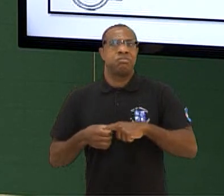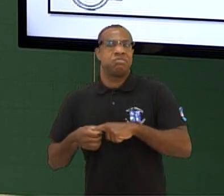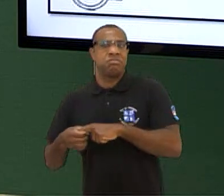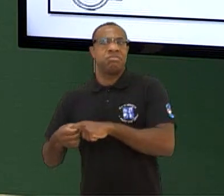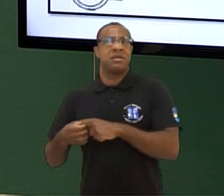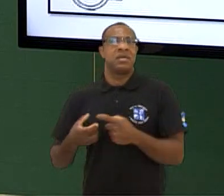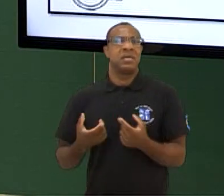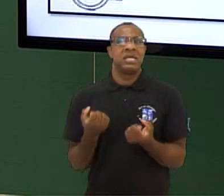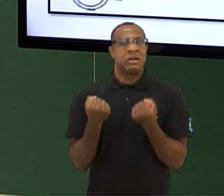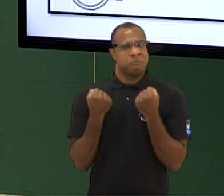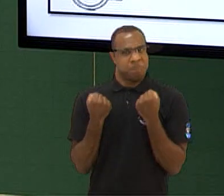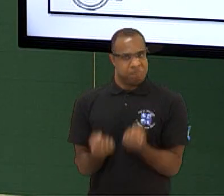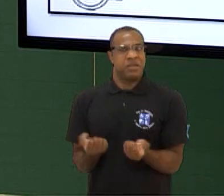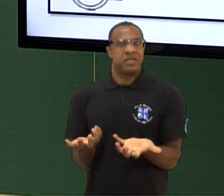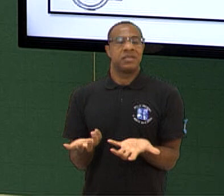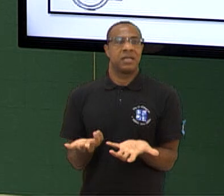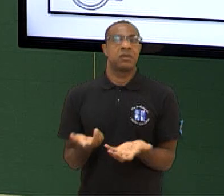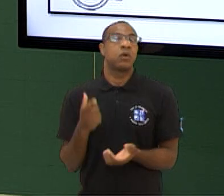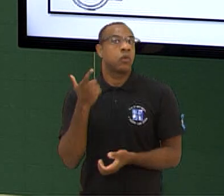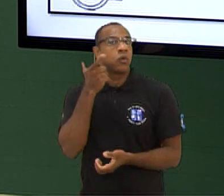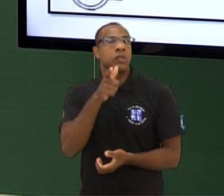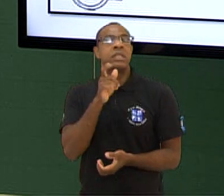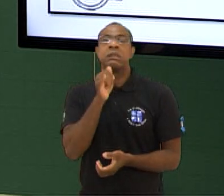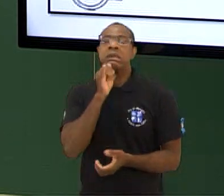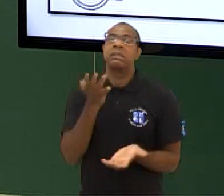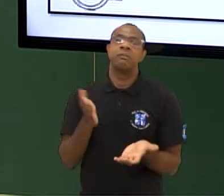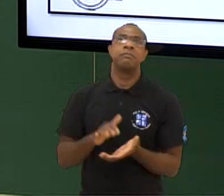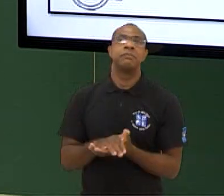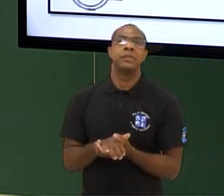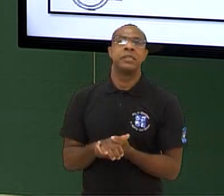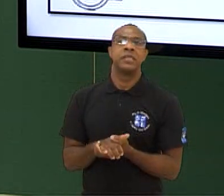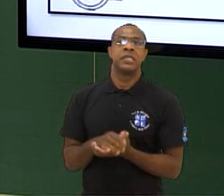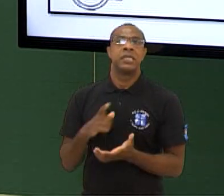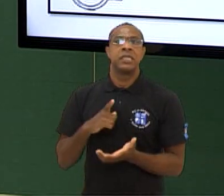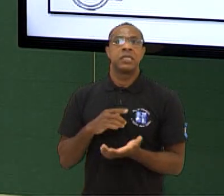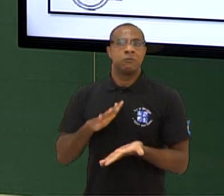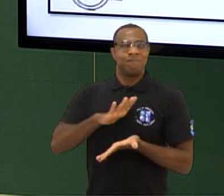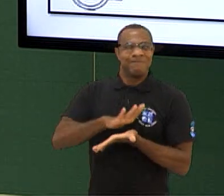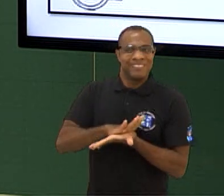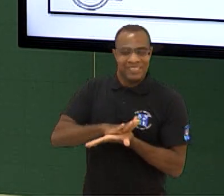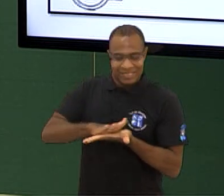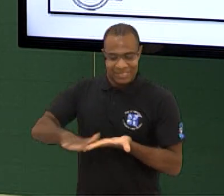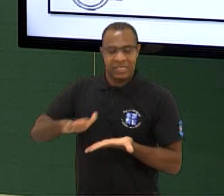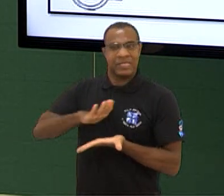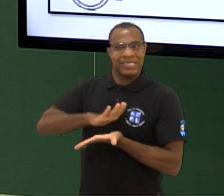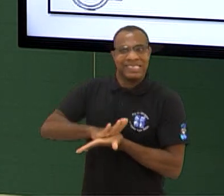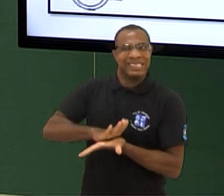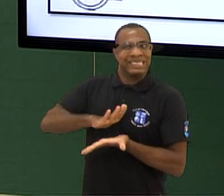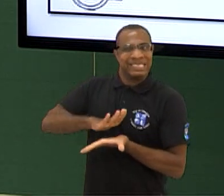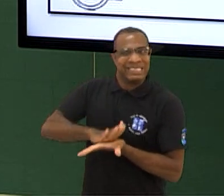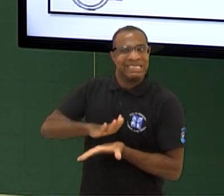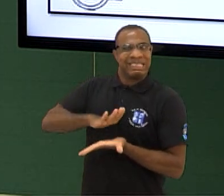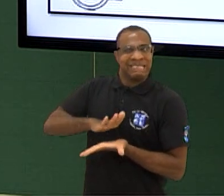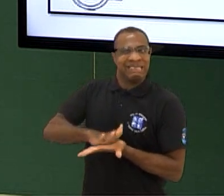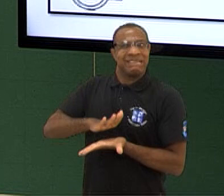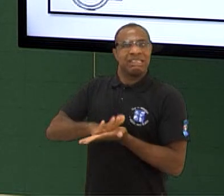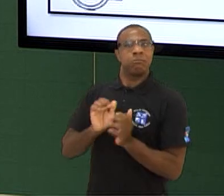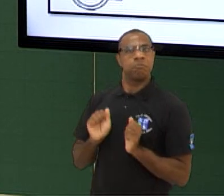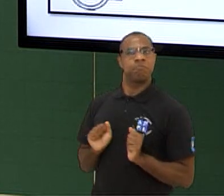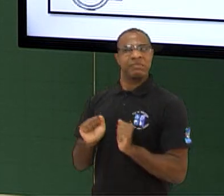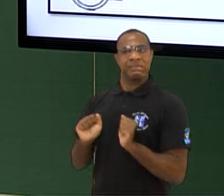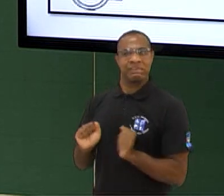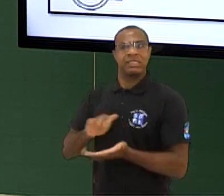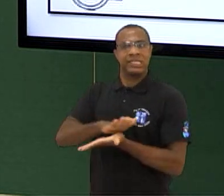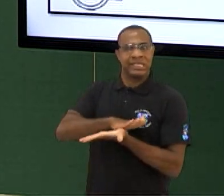muito elevada, consiga, por exemplo, ter uma tração maior sobre o solo e, consequentemente, empurrar,